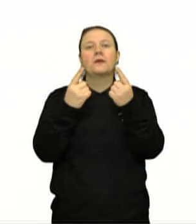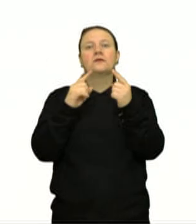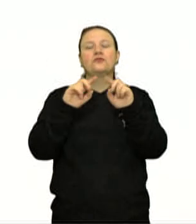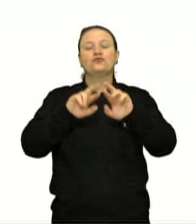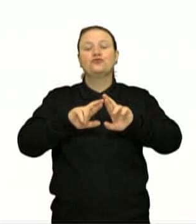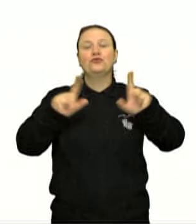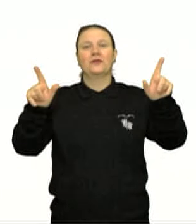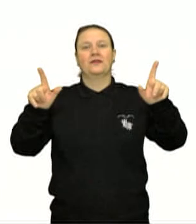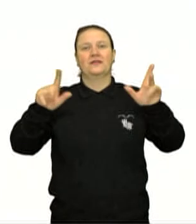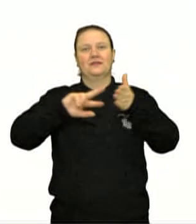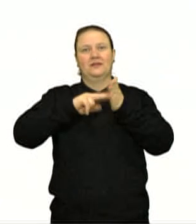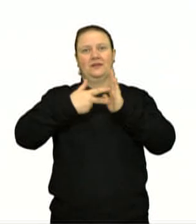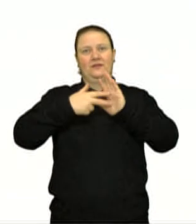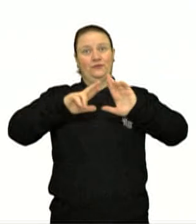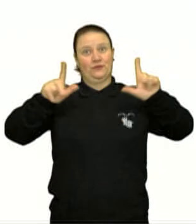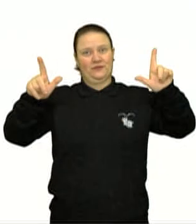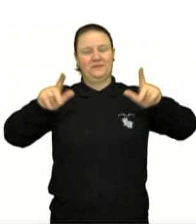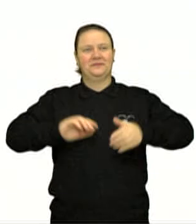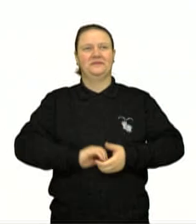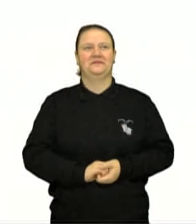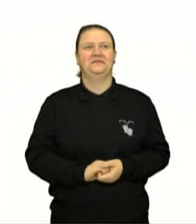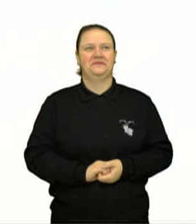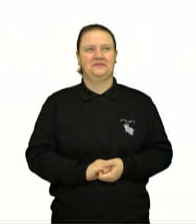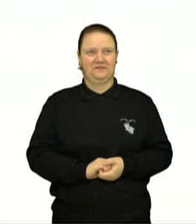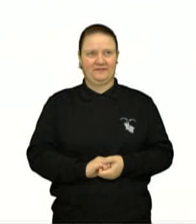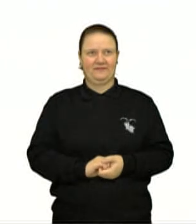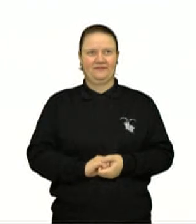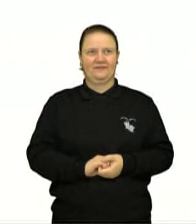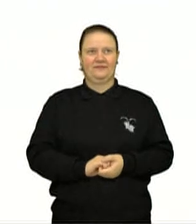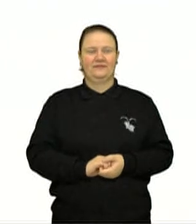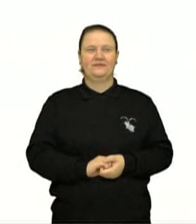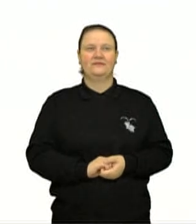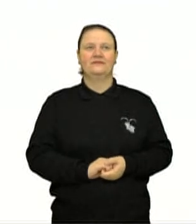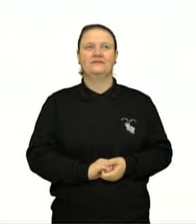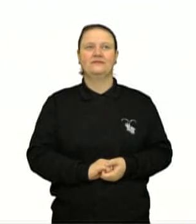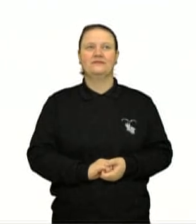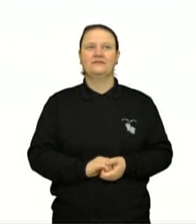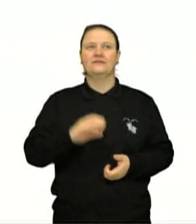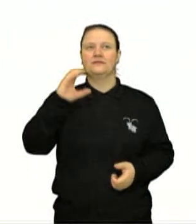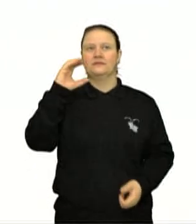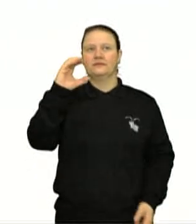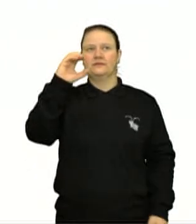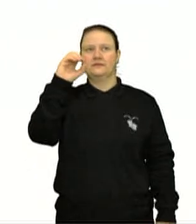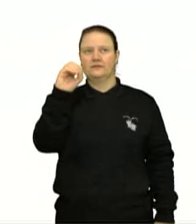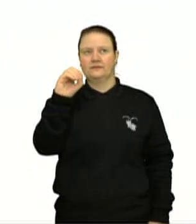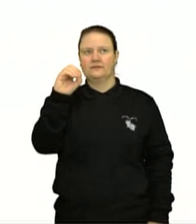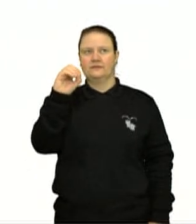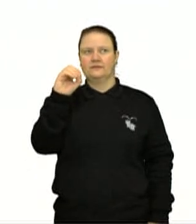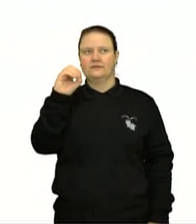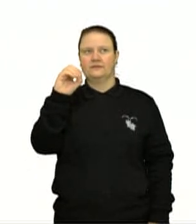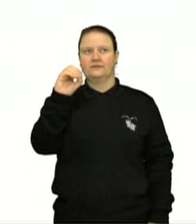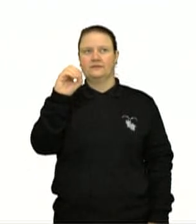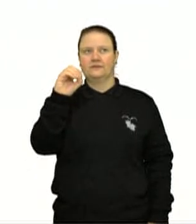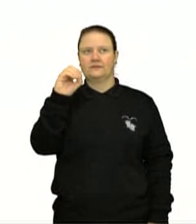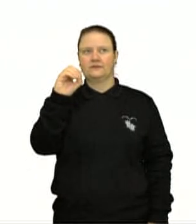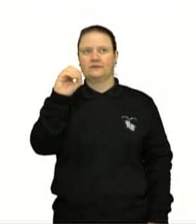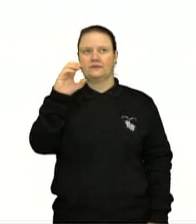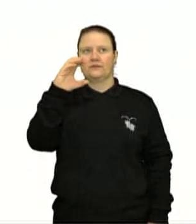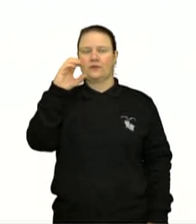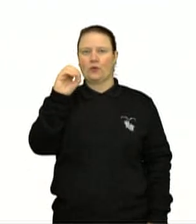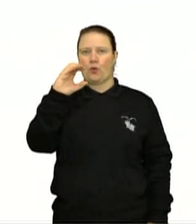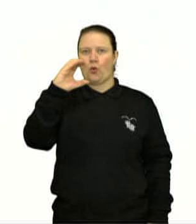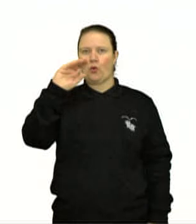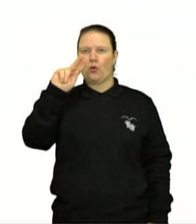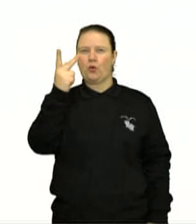el coche para él, tiene problemas em motor. Então, coche é o carro, ele está com problemas no